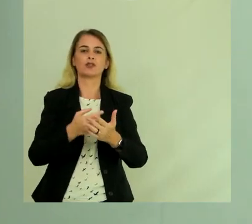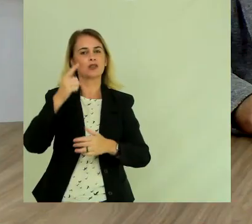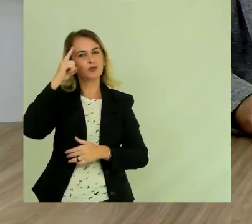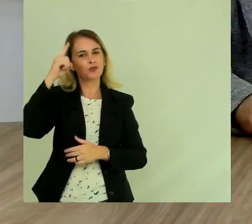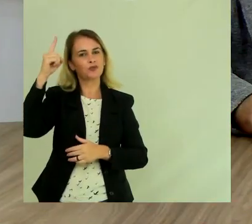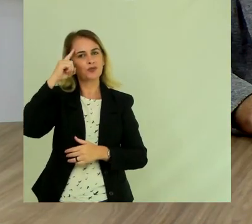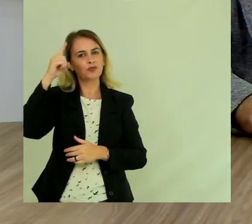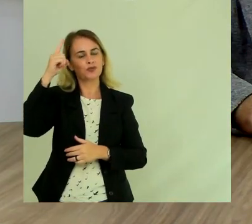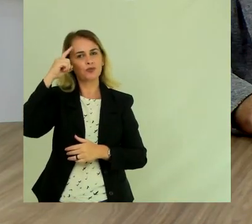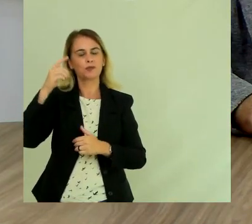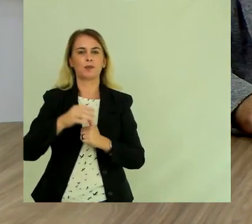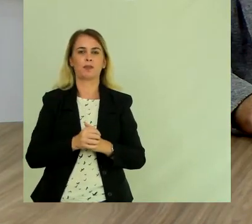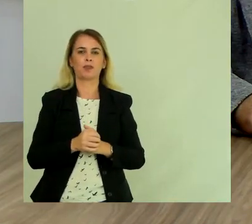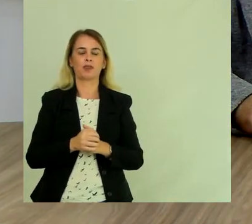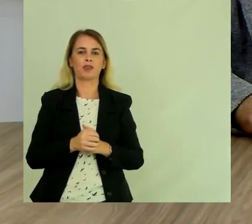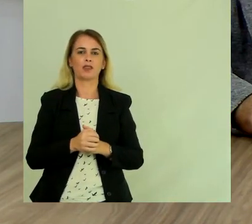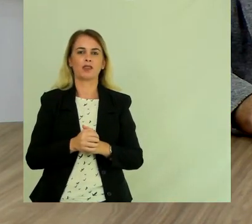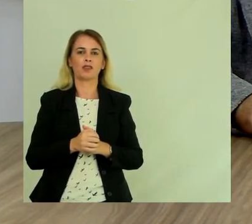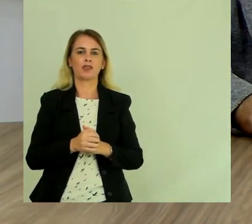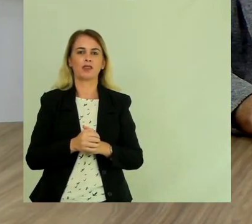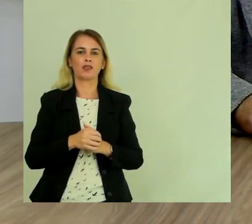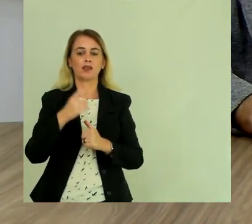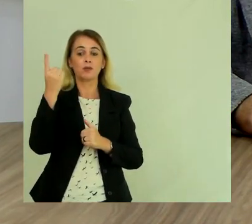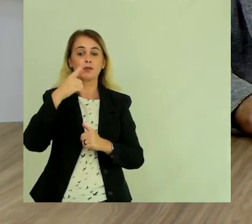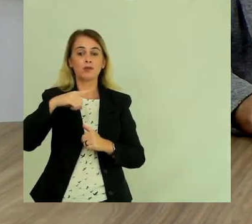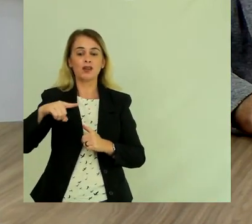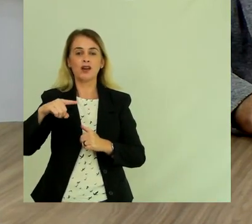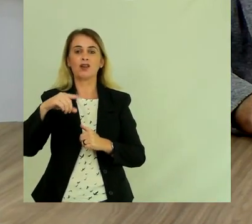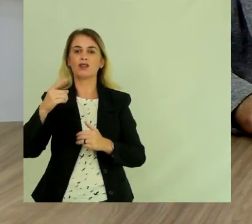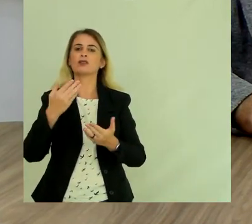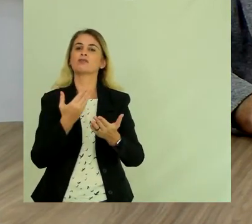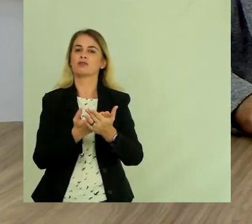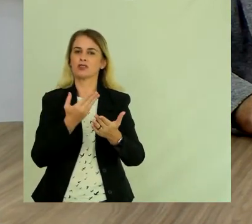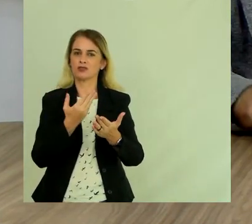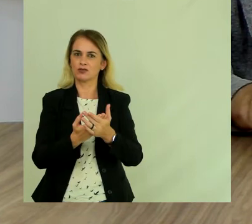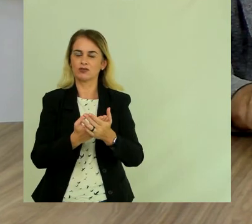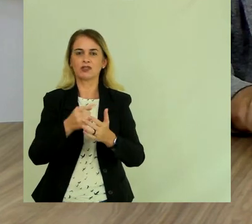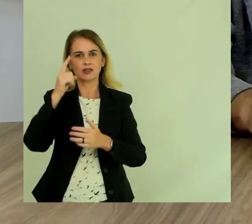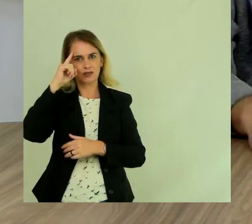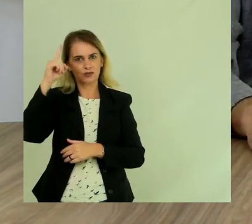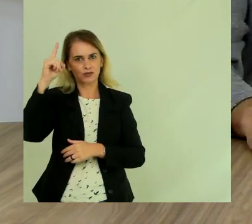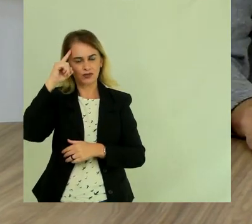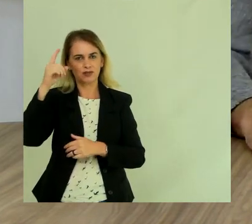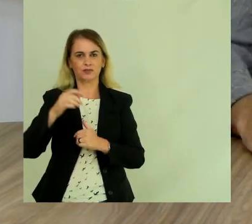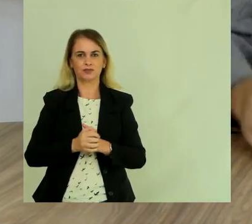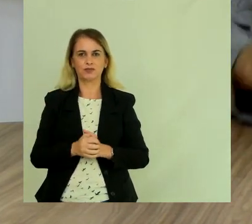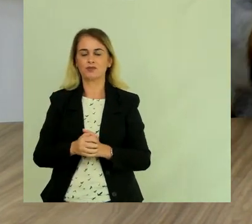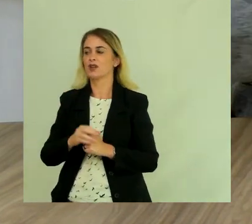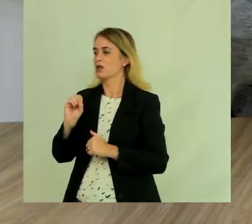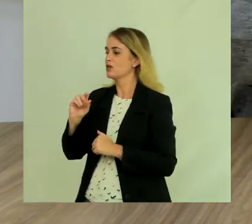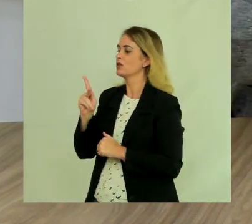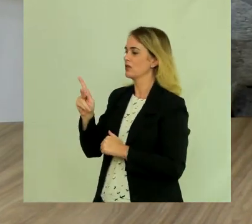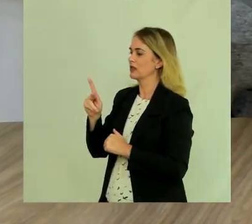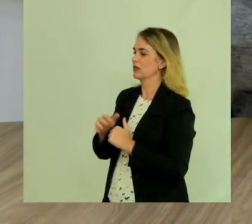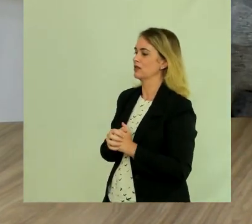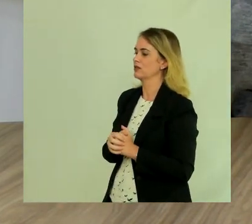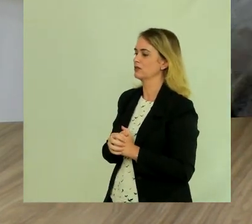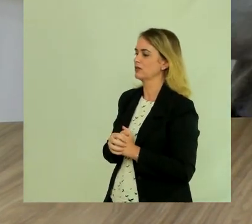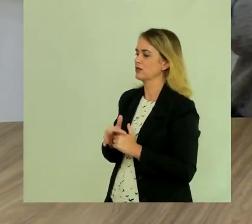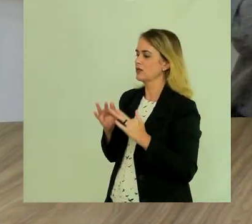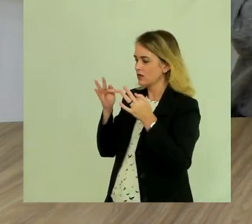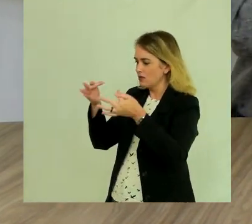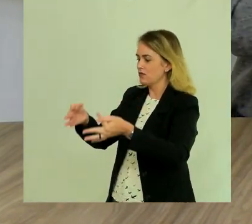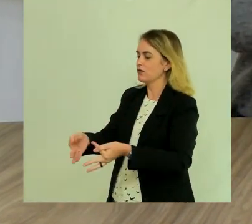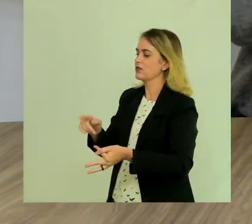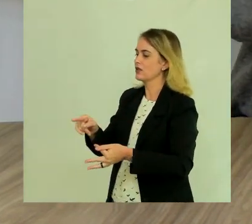dias. Você tem que tirar pelo menos meia hora por dia para estudar Libras. Ok. Então, eu gostaria, neste final, que